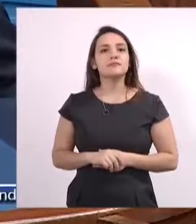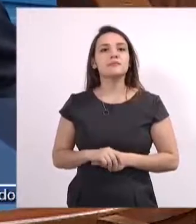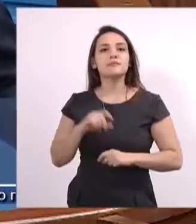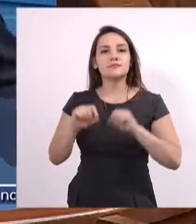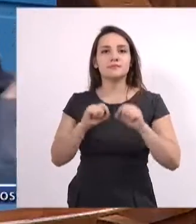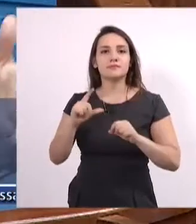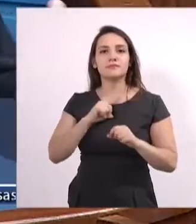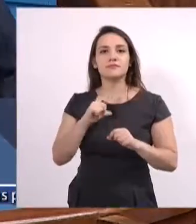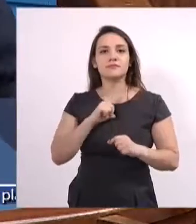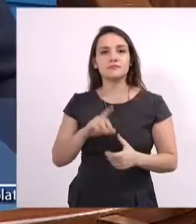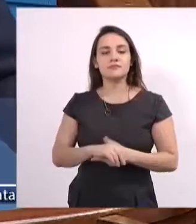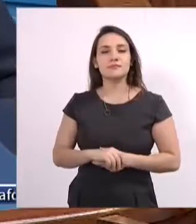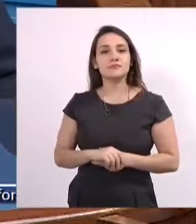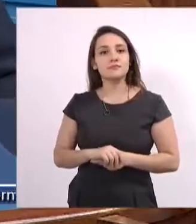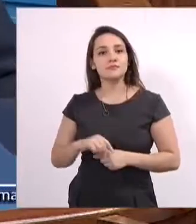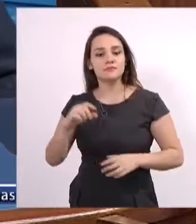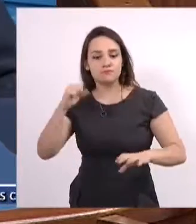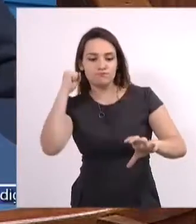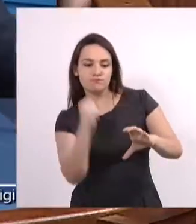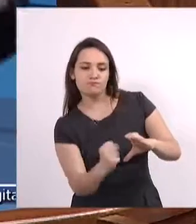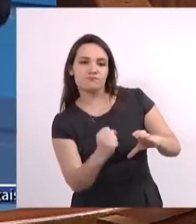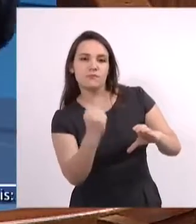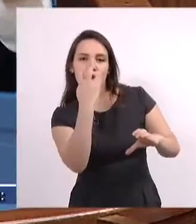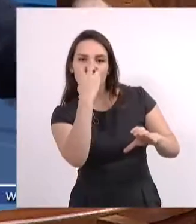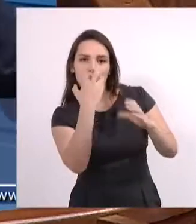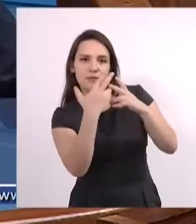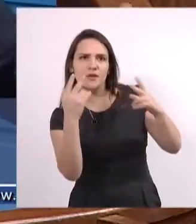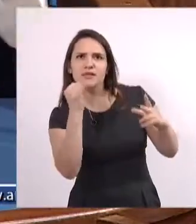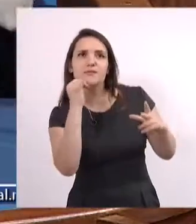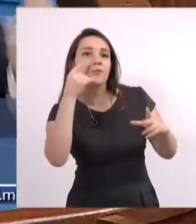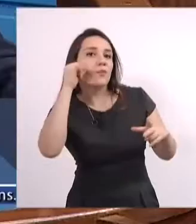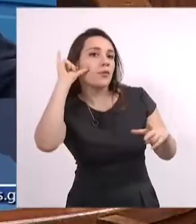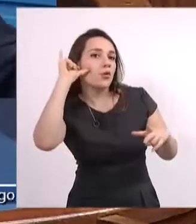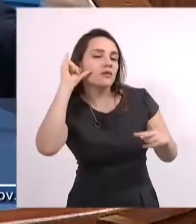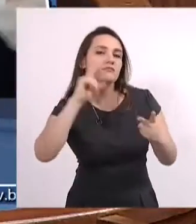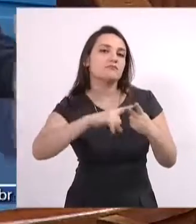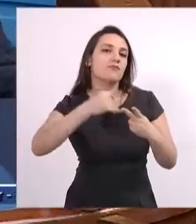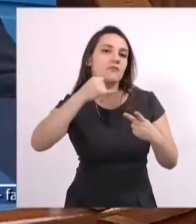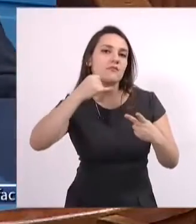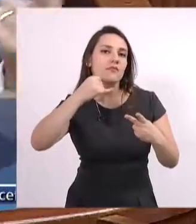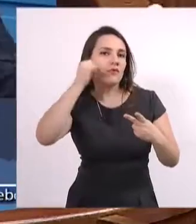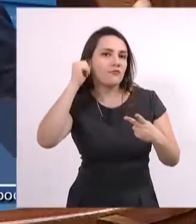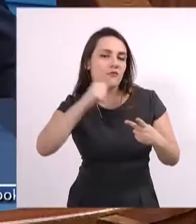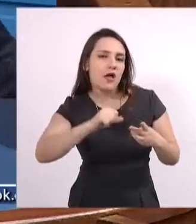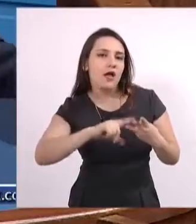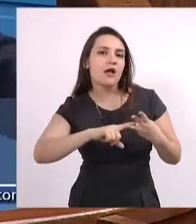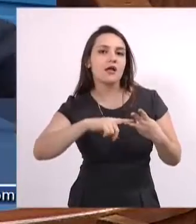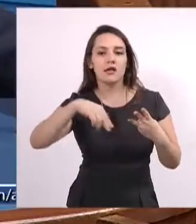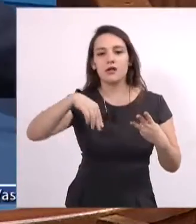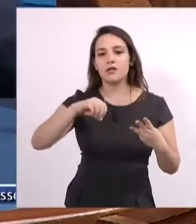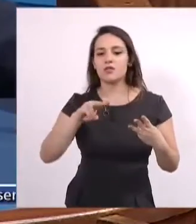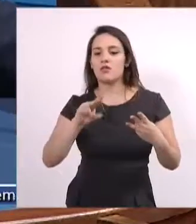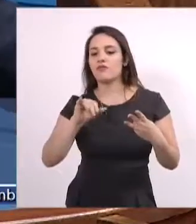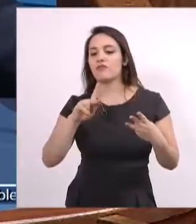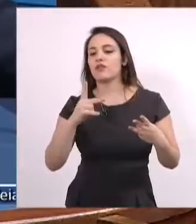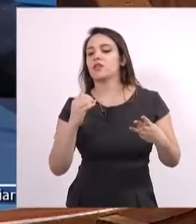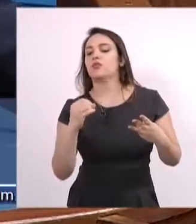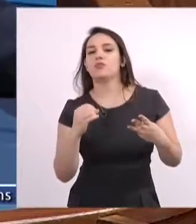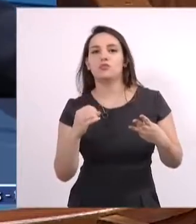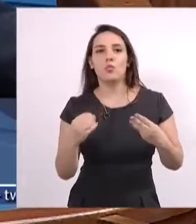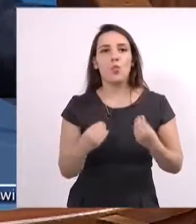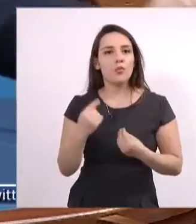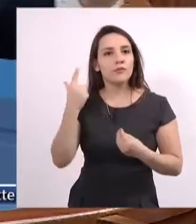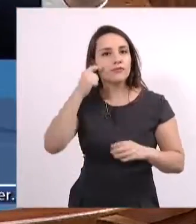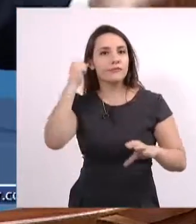exemplo, de pequena monta. Você tem um boi, uma vaca, uma novilha para vender, como você vai